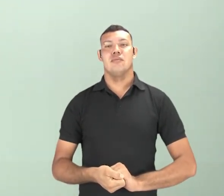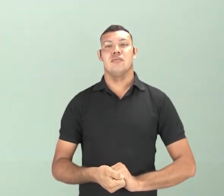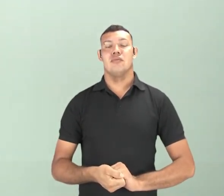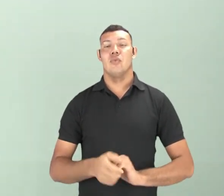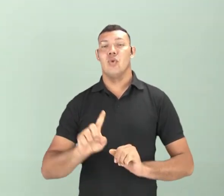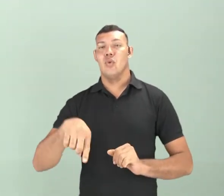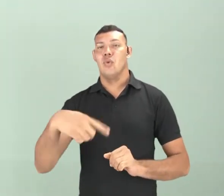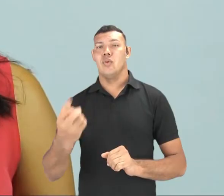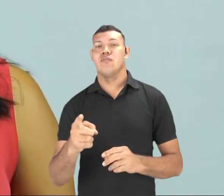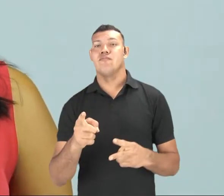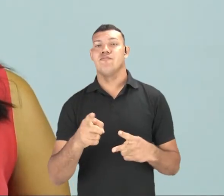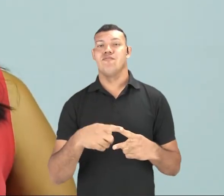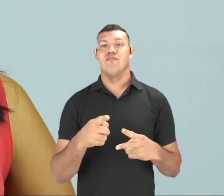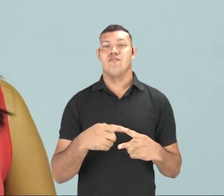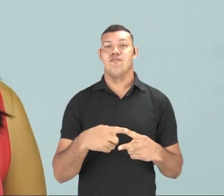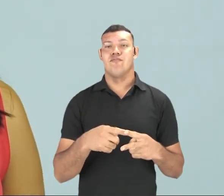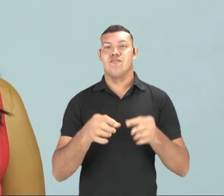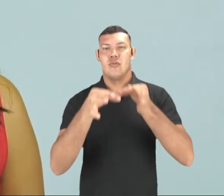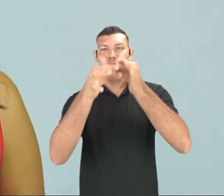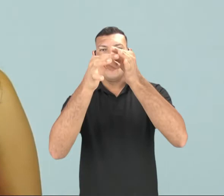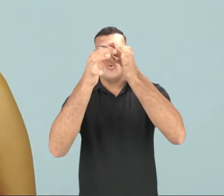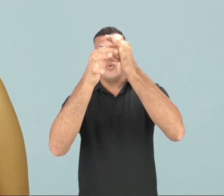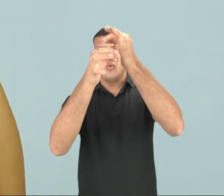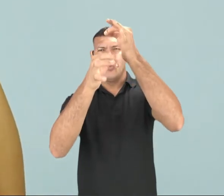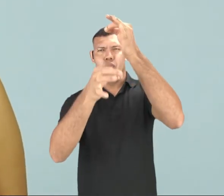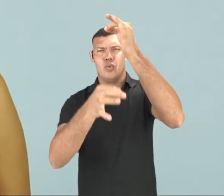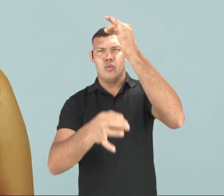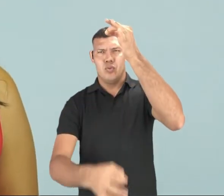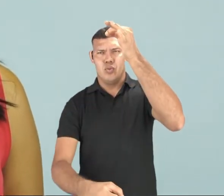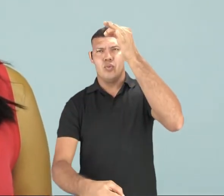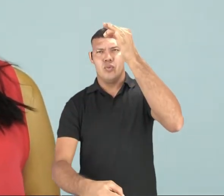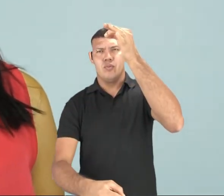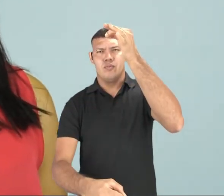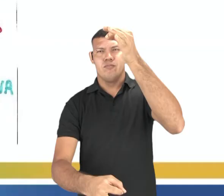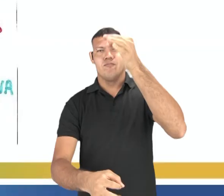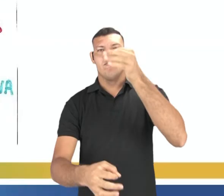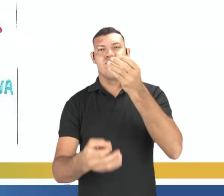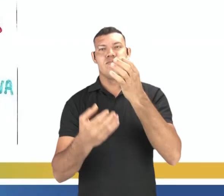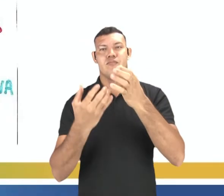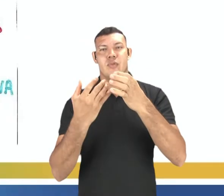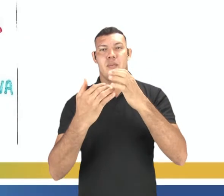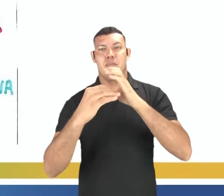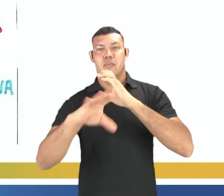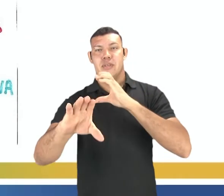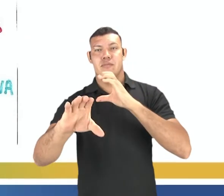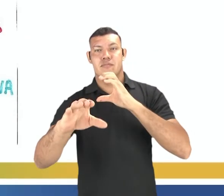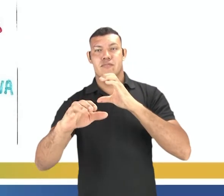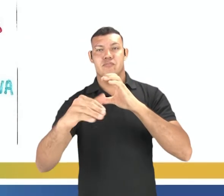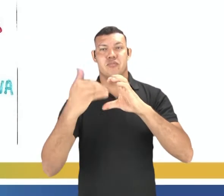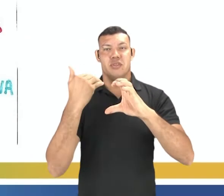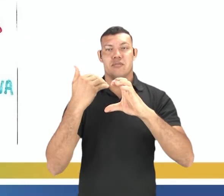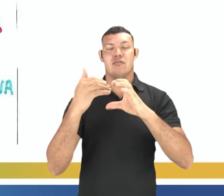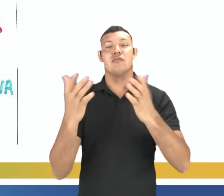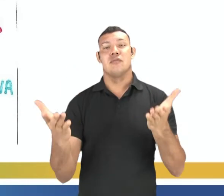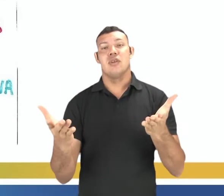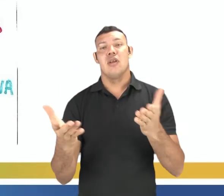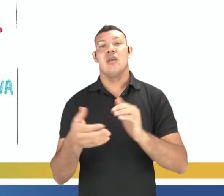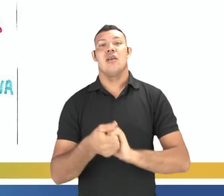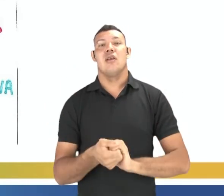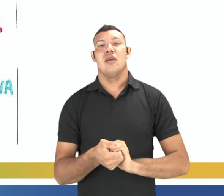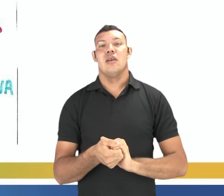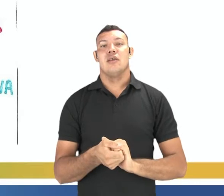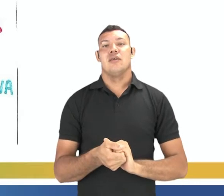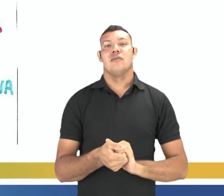sistema nervoso, a medula espinhal. Ela transmite informações do sistema